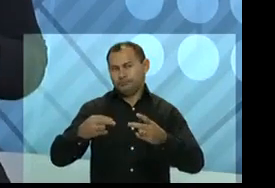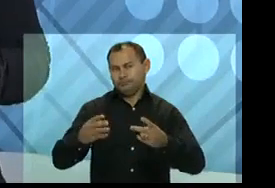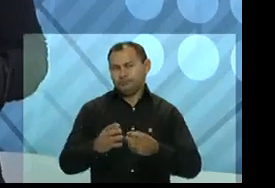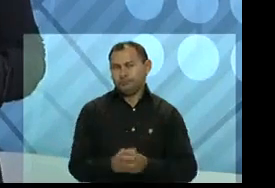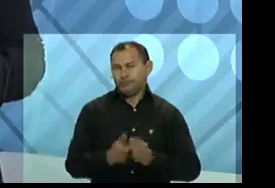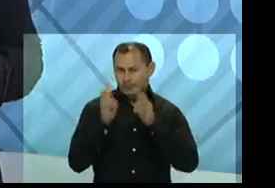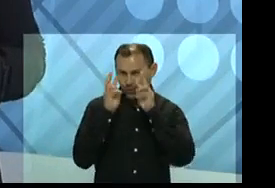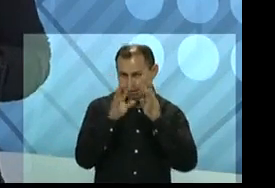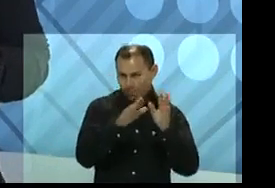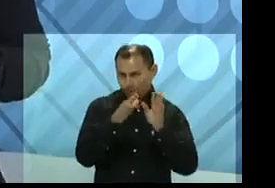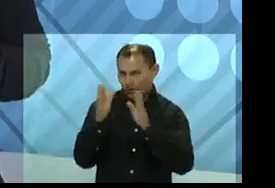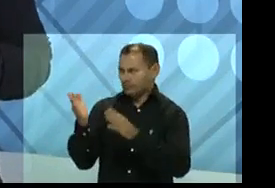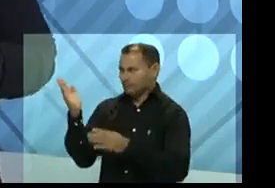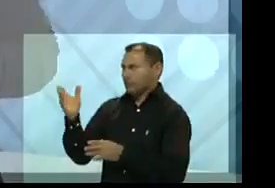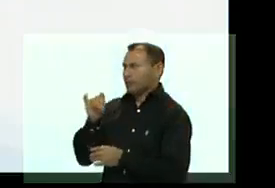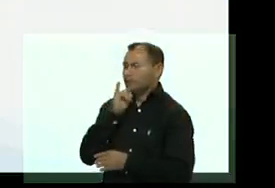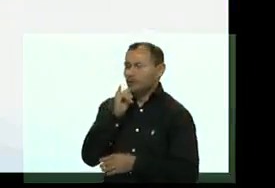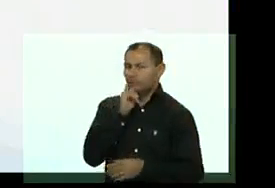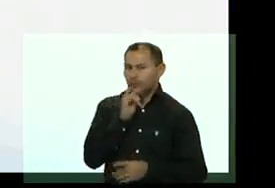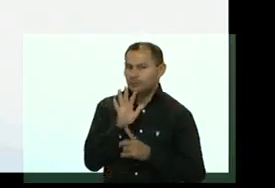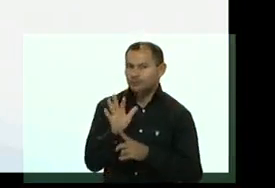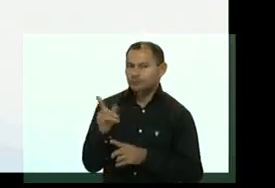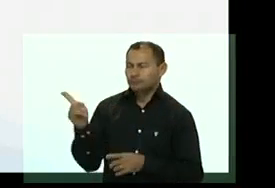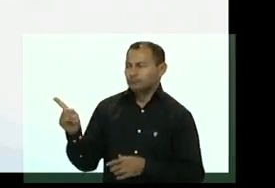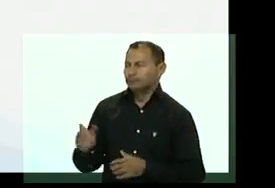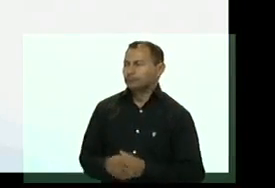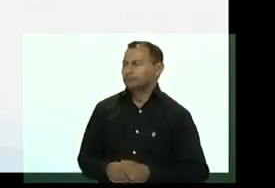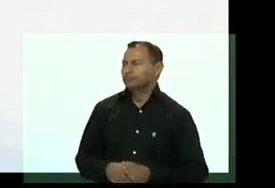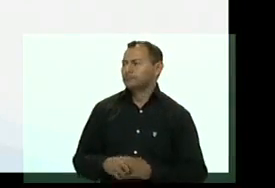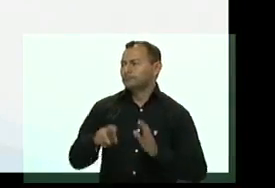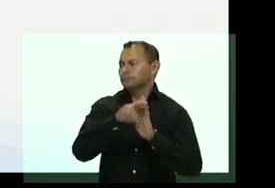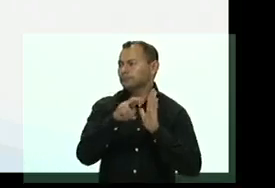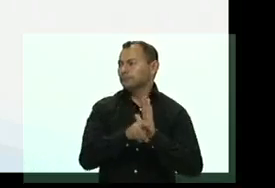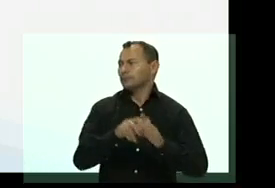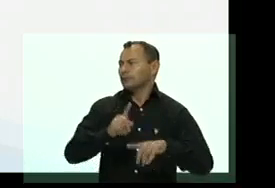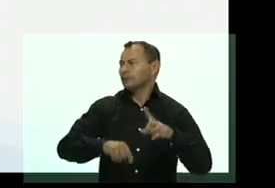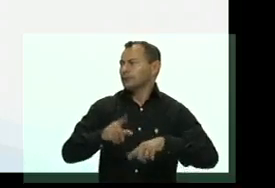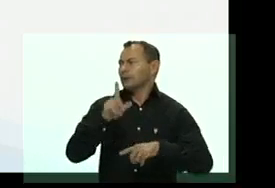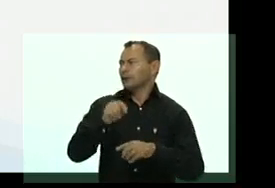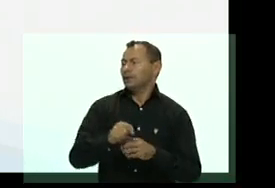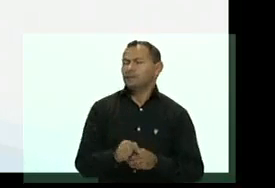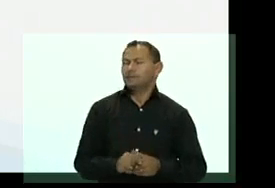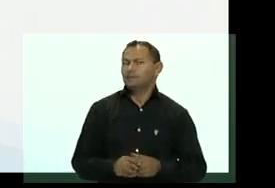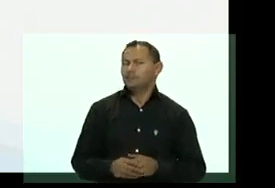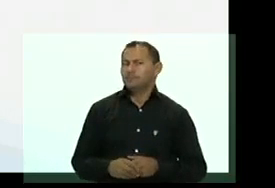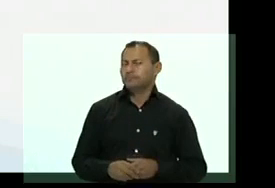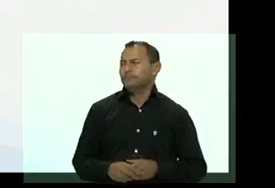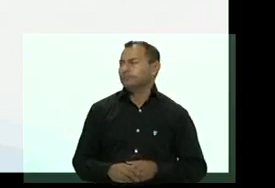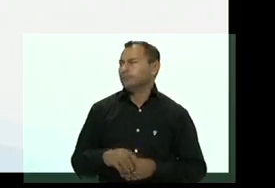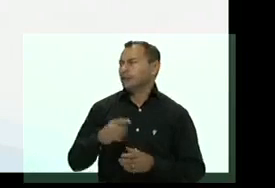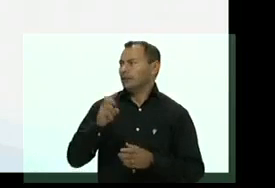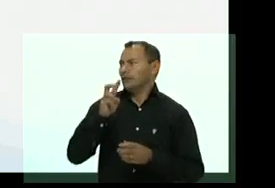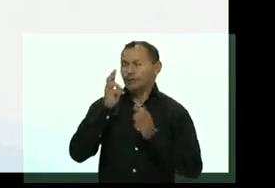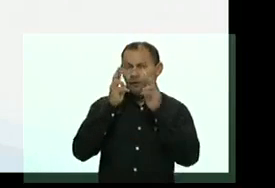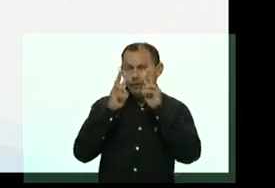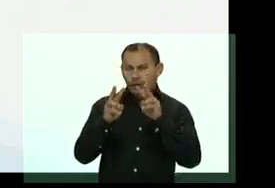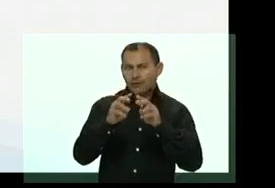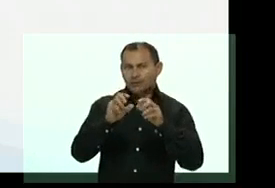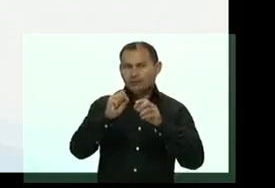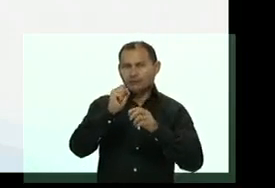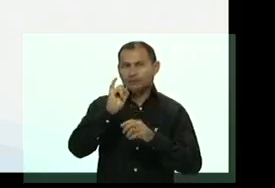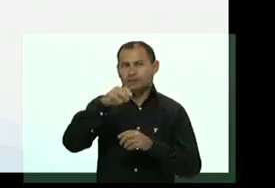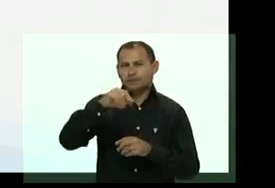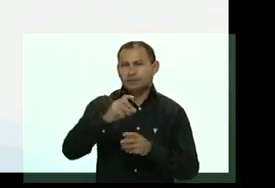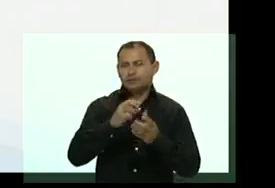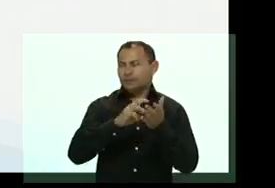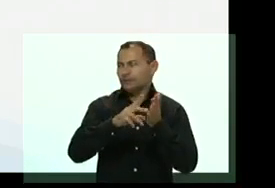Vamos ao quadro para que a gente possa fazer um exemplo. Então, a regra do produto nada mais é o seguinte. Se eu vou, olha, esse símbolo aqui